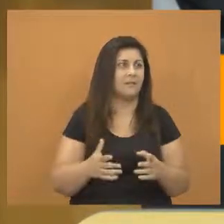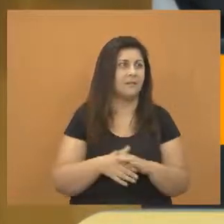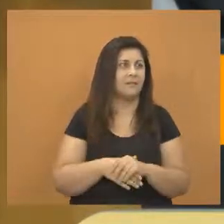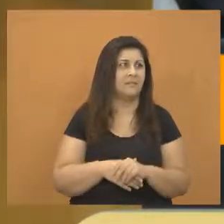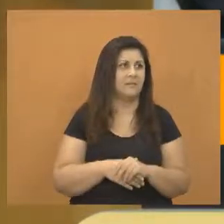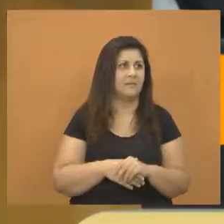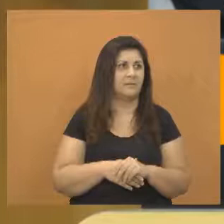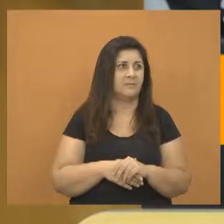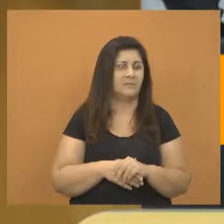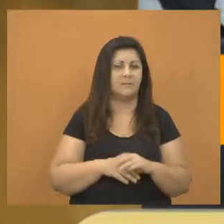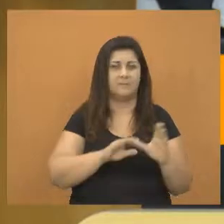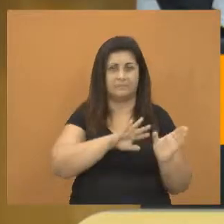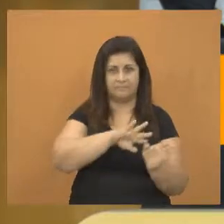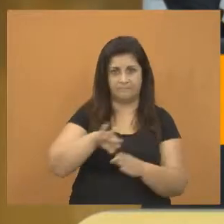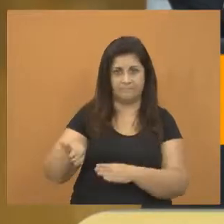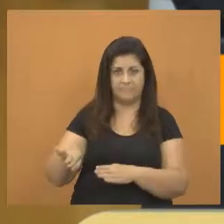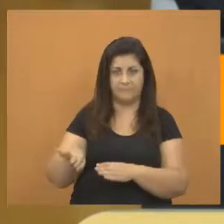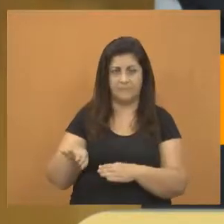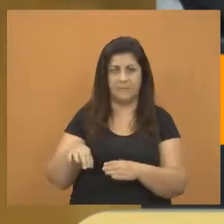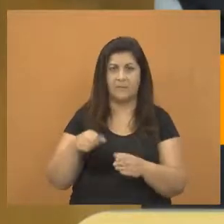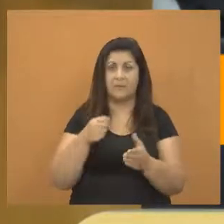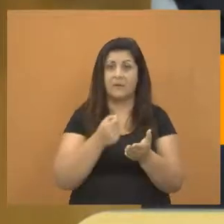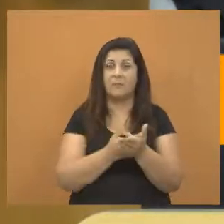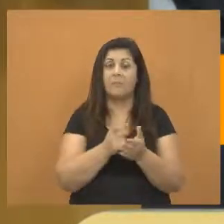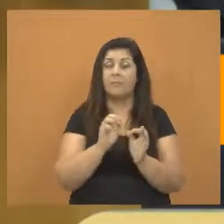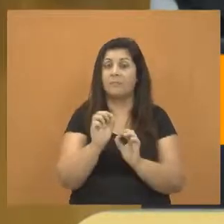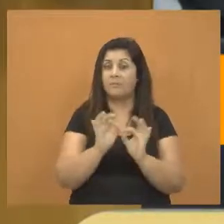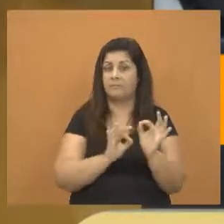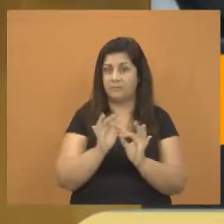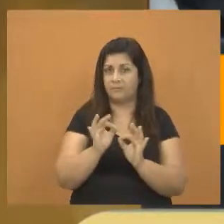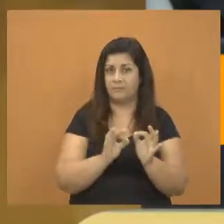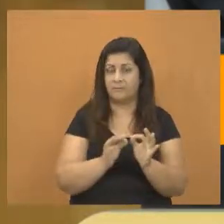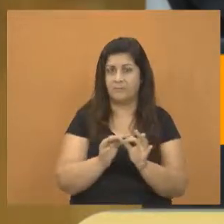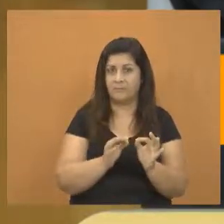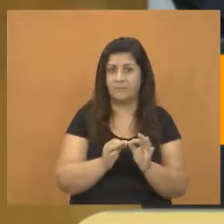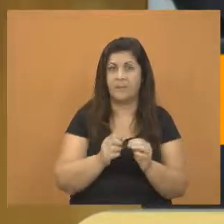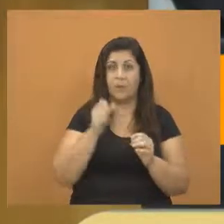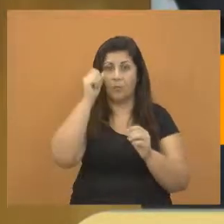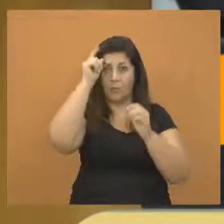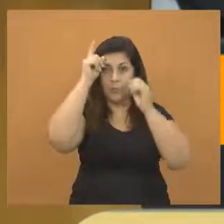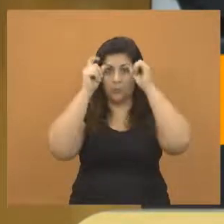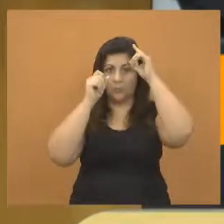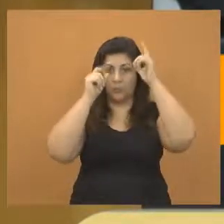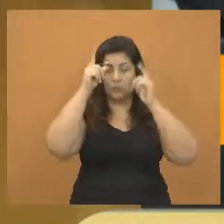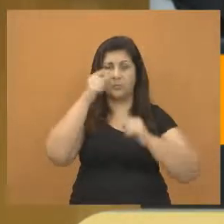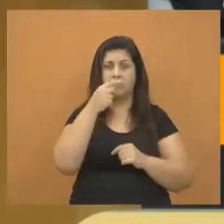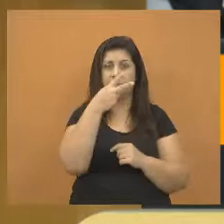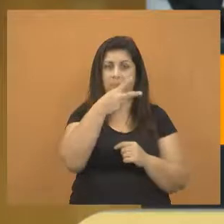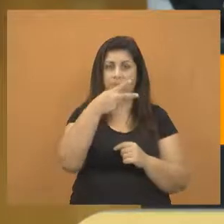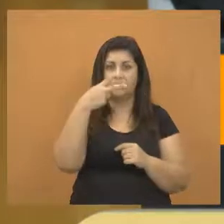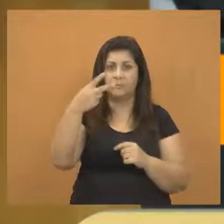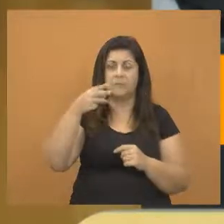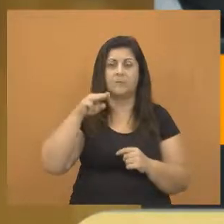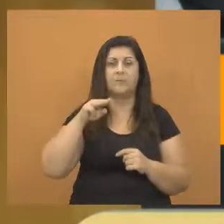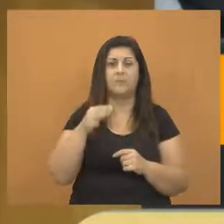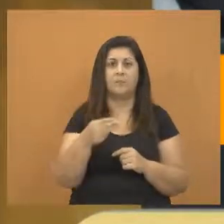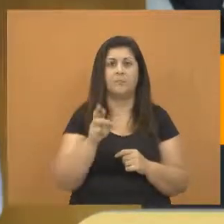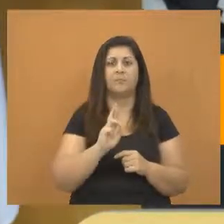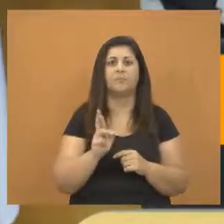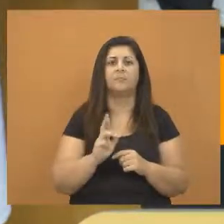Estimativa de investimento na Fundação Cultural para os próximos 4 anos, 22,5 milhões de